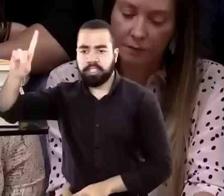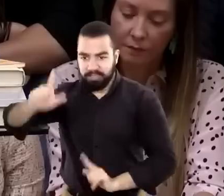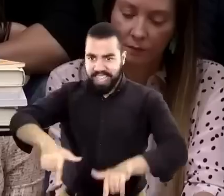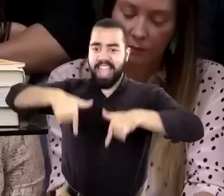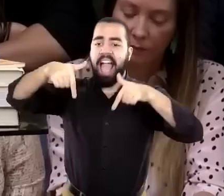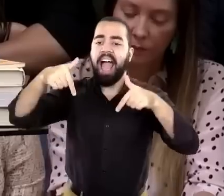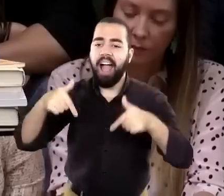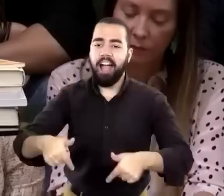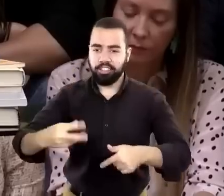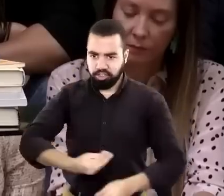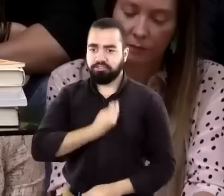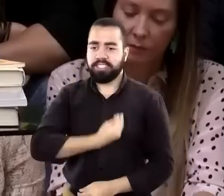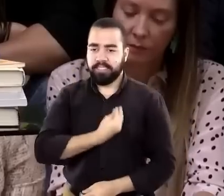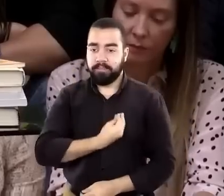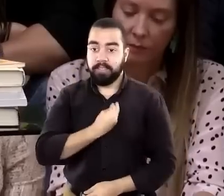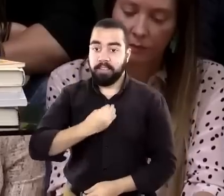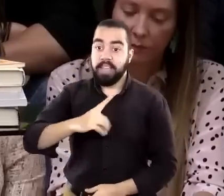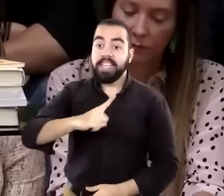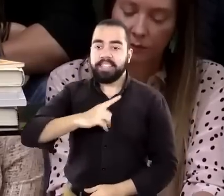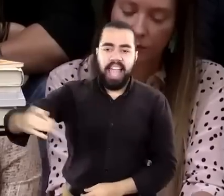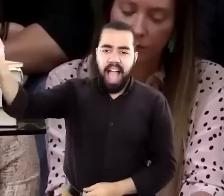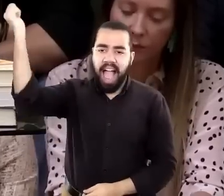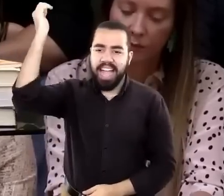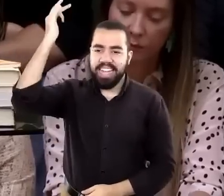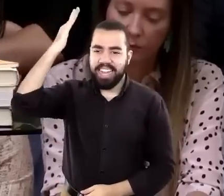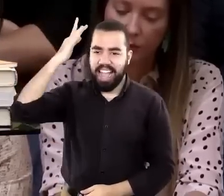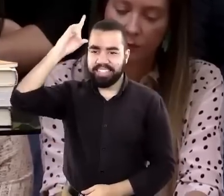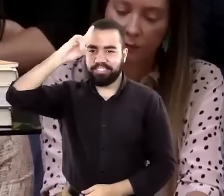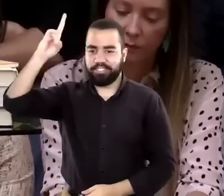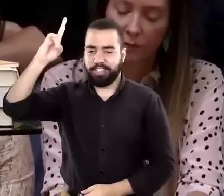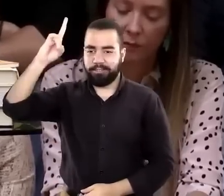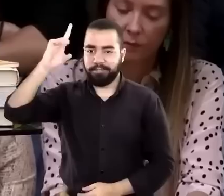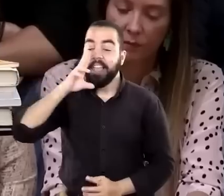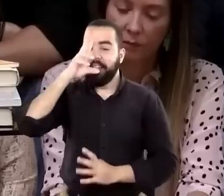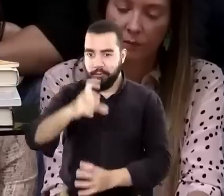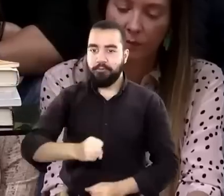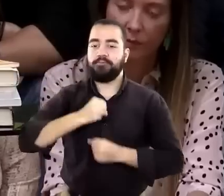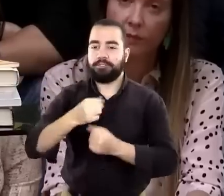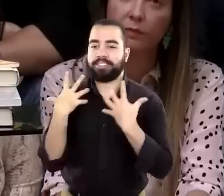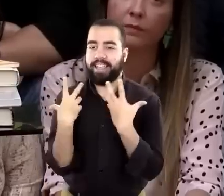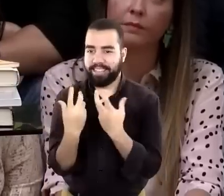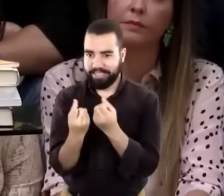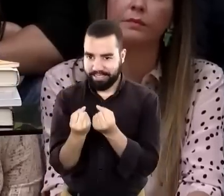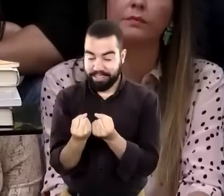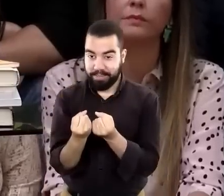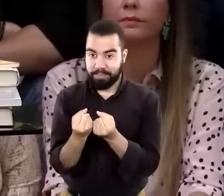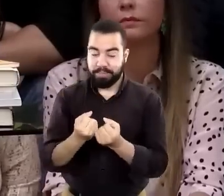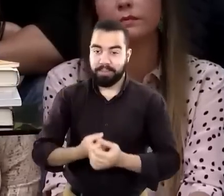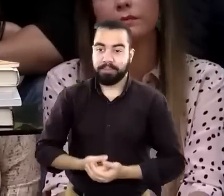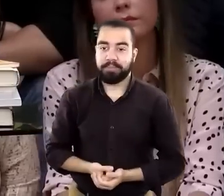a obra de Deus, é fortalecido pela graça de Deus. Confira comigo. Em primeiro lugar, as dificuldades da obra